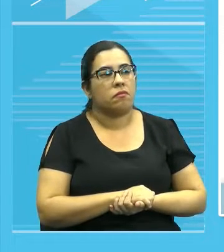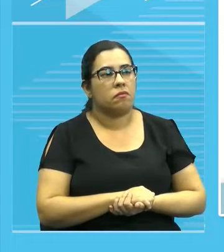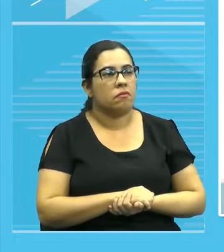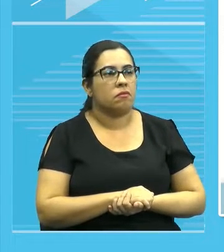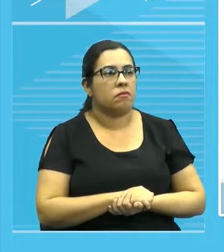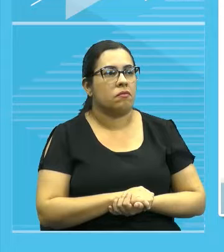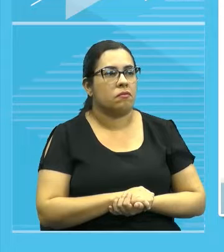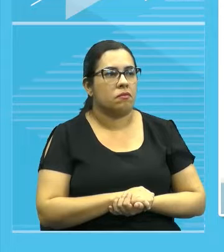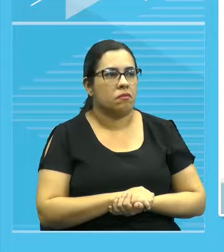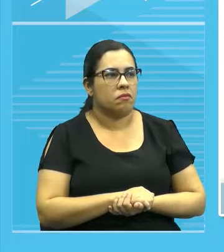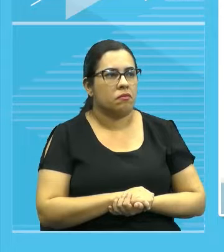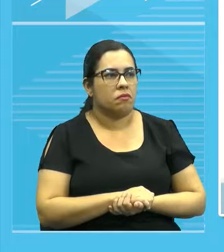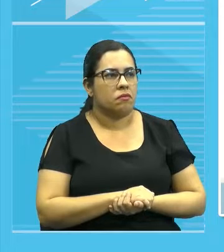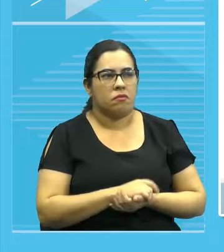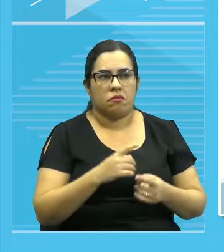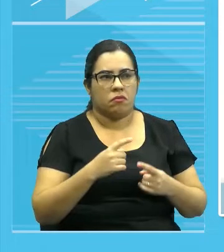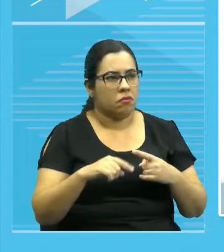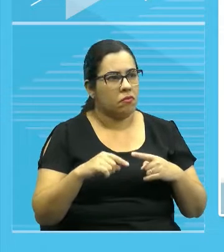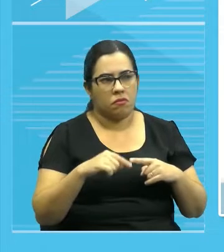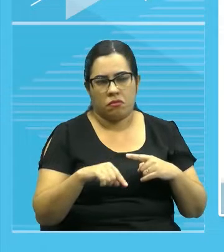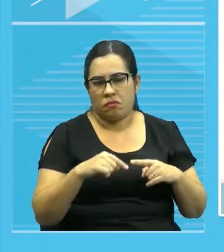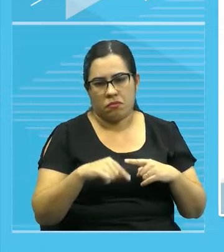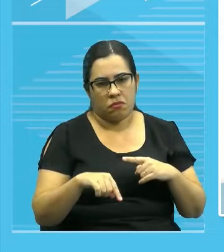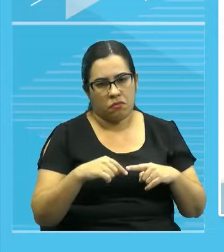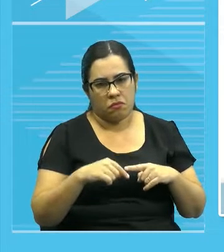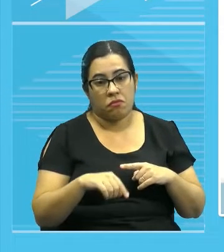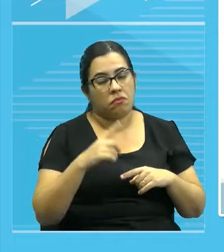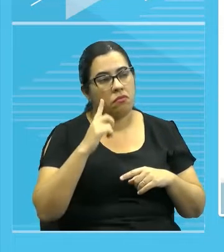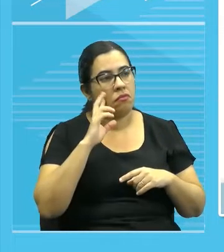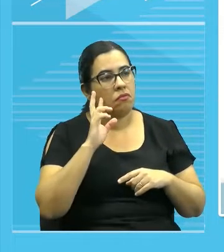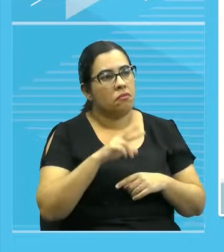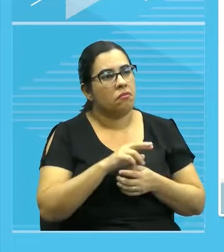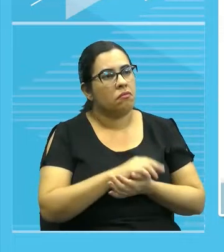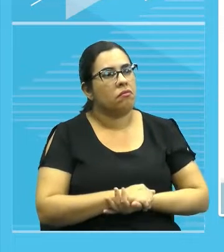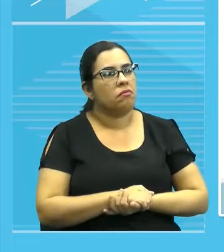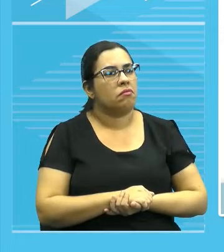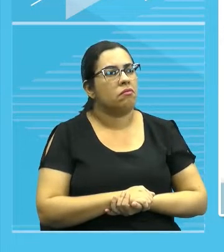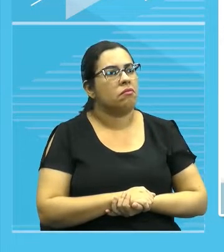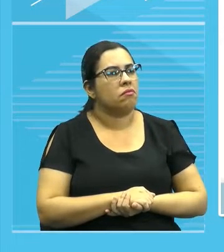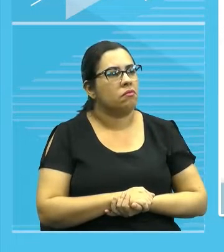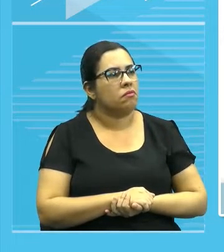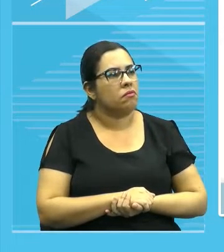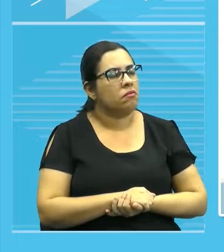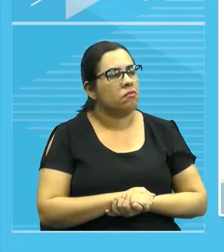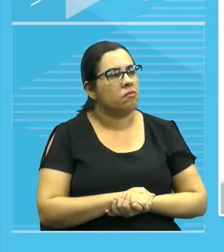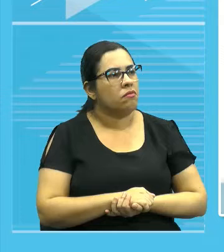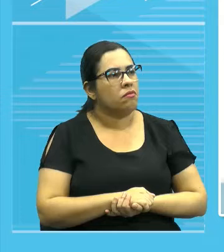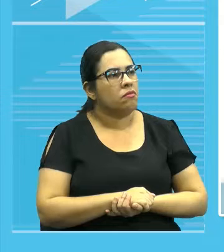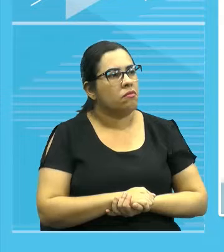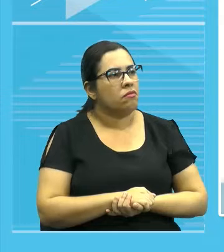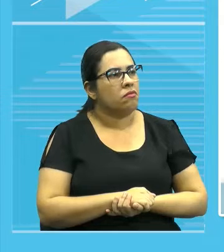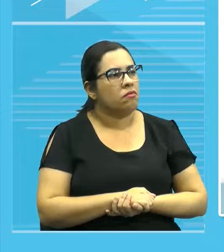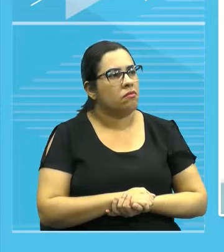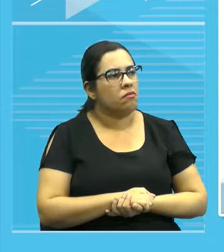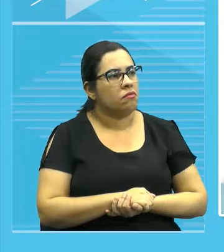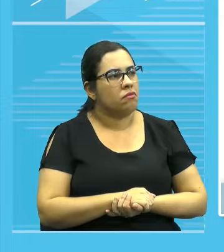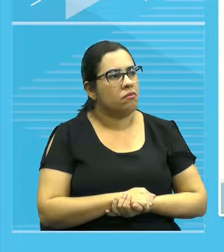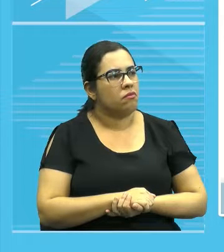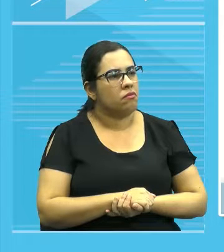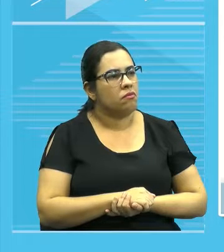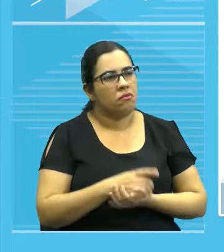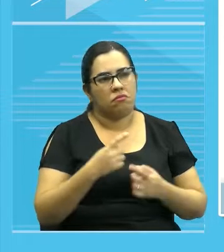não foi isso que se usurpou né então ó biopirataria na primeira Conquista não não